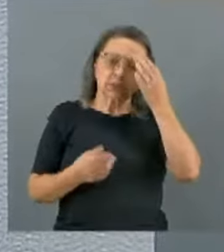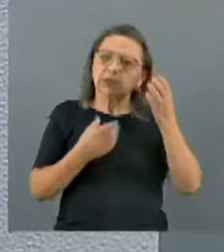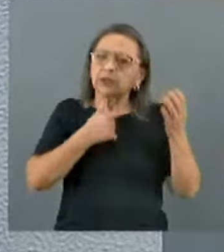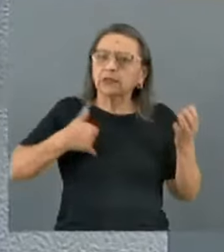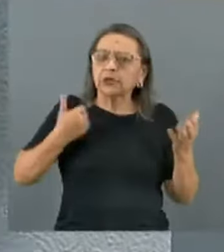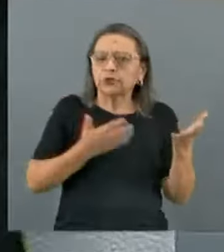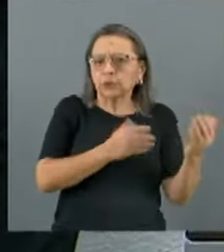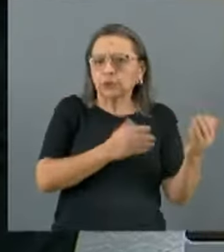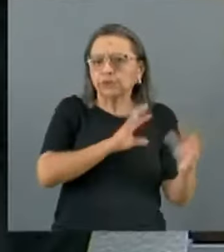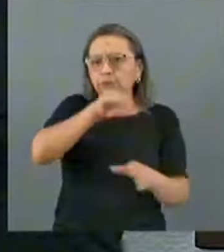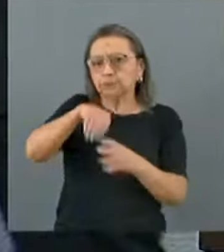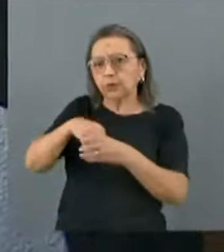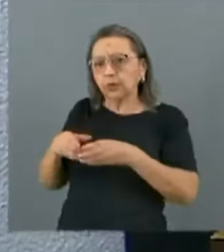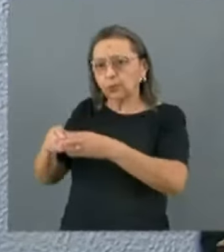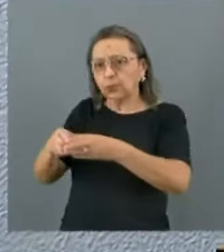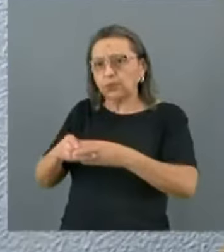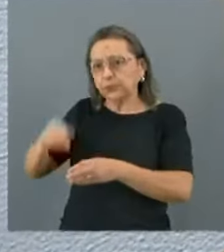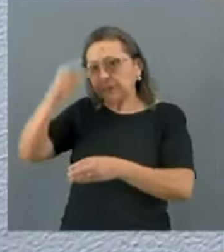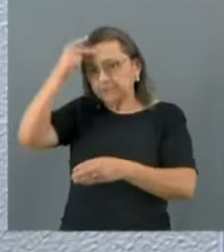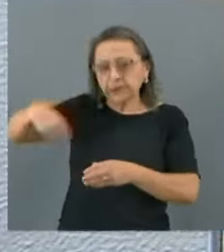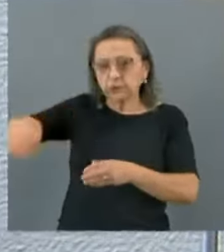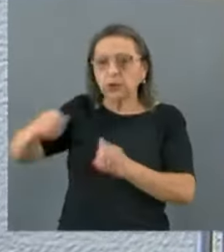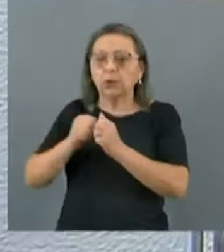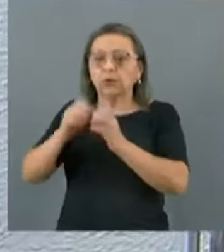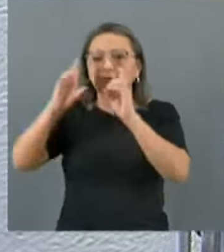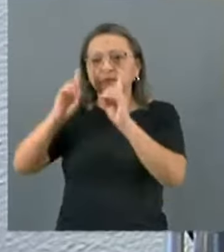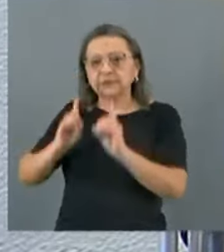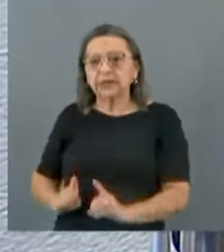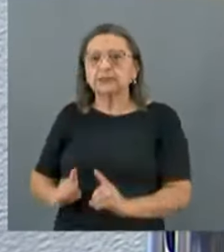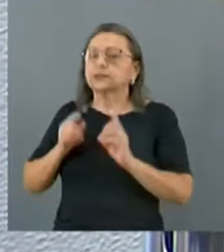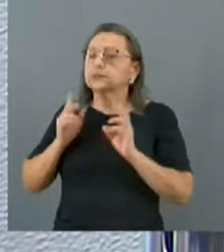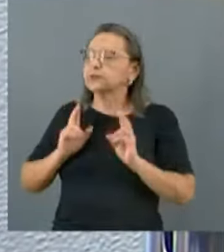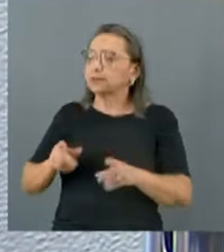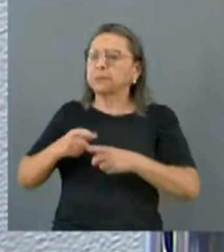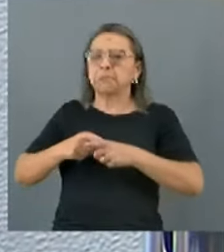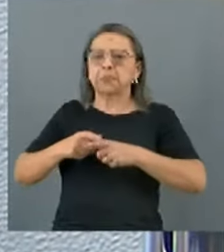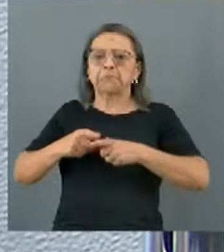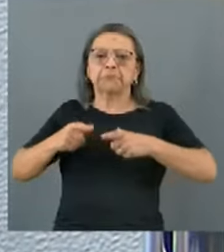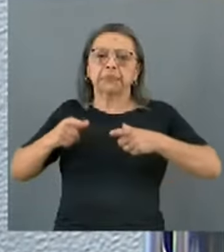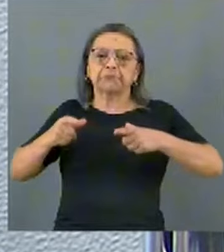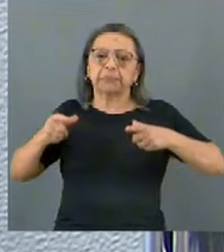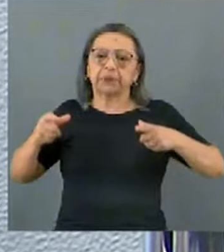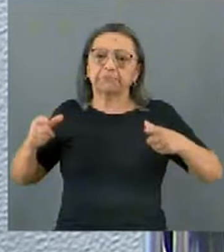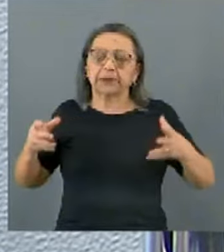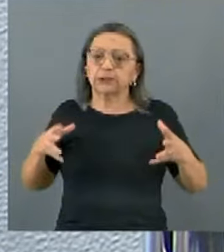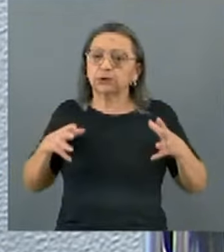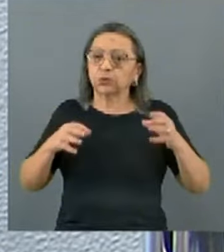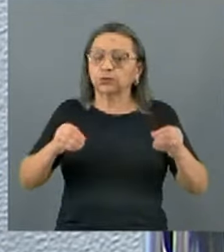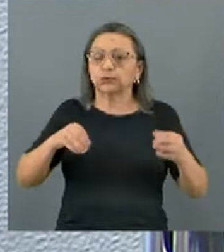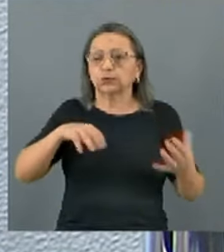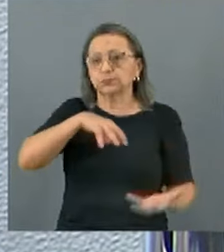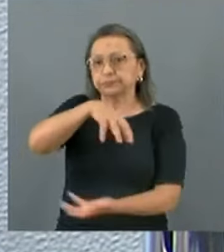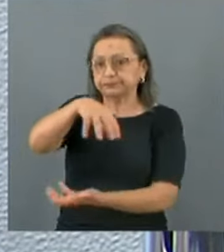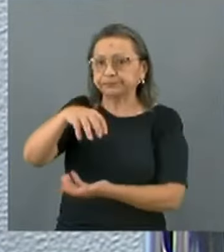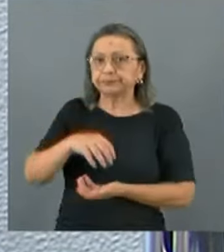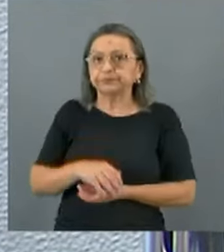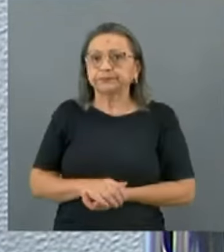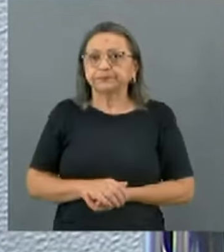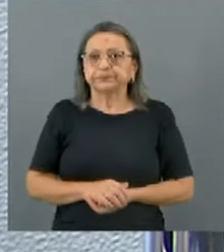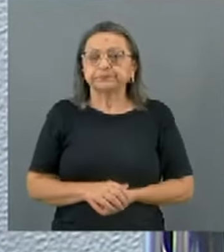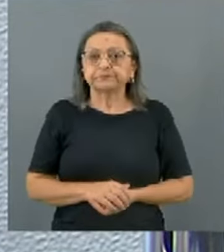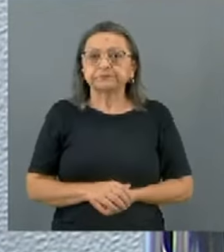faço parte de um número de pessoas com deficiência que sempre cresce em todo o Brasil e em todo o mundo.